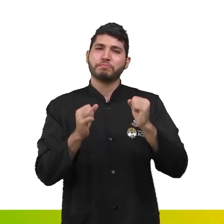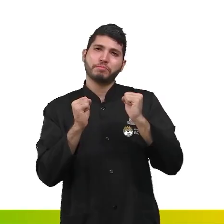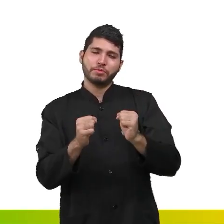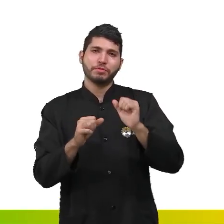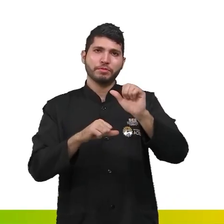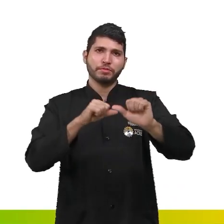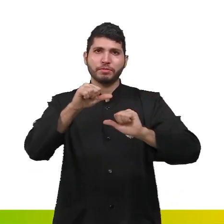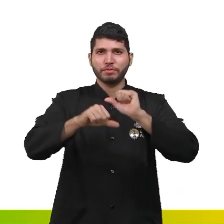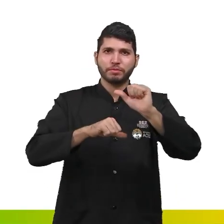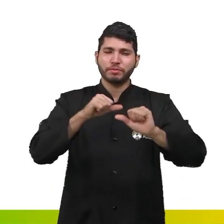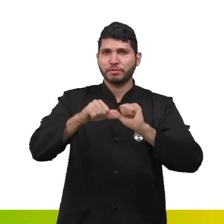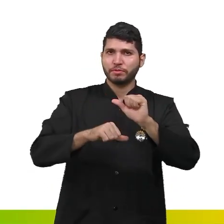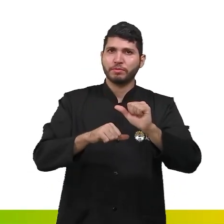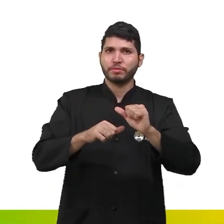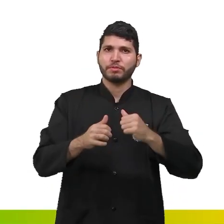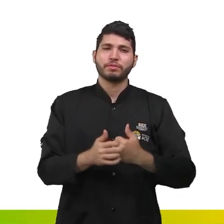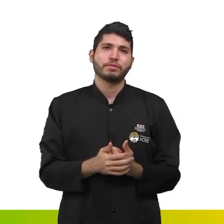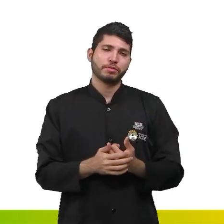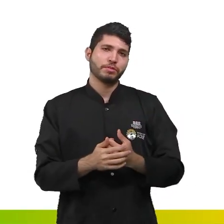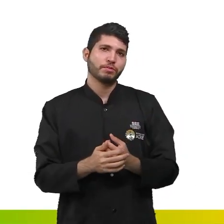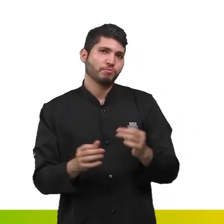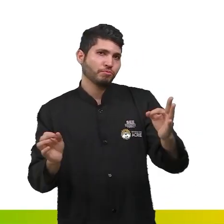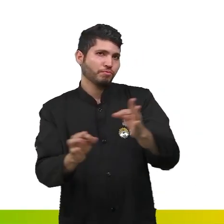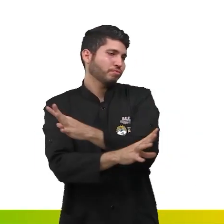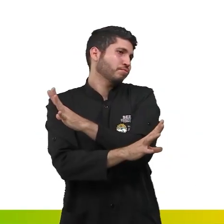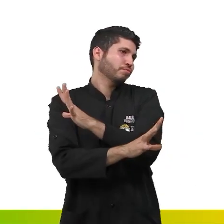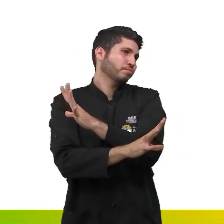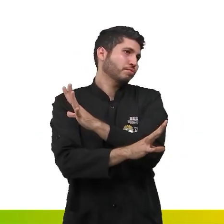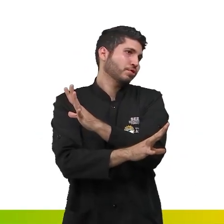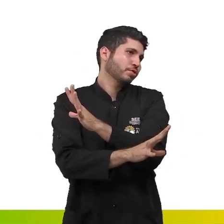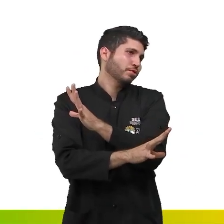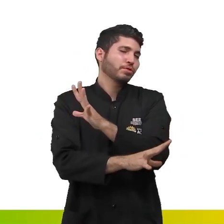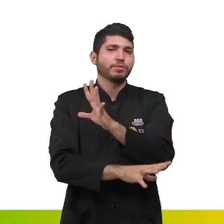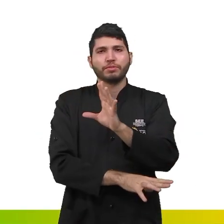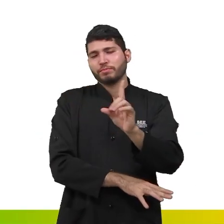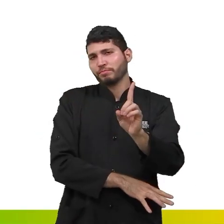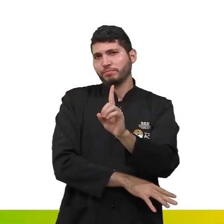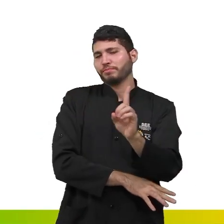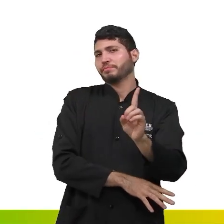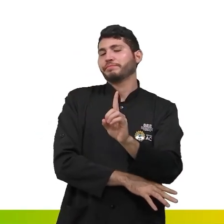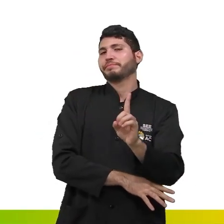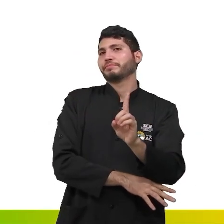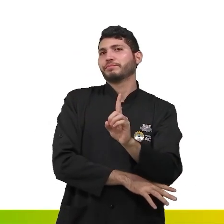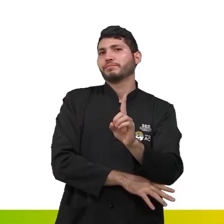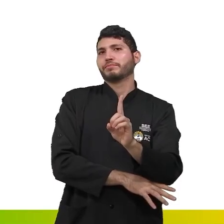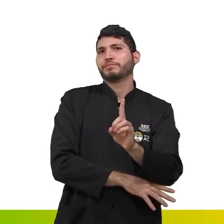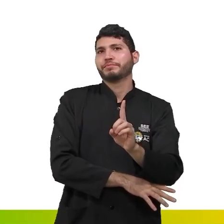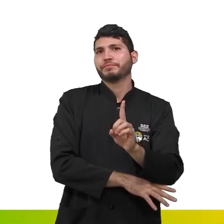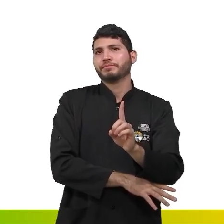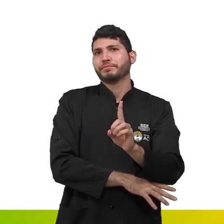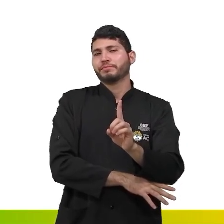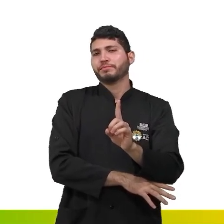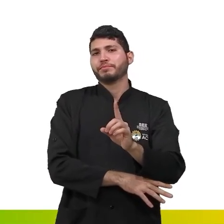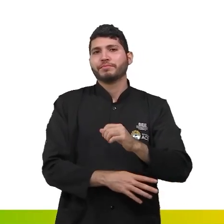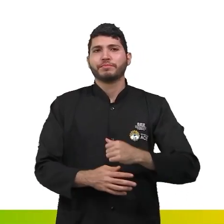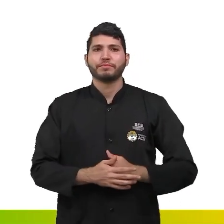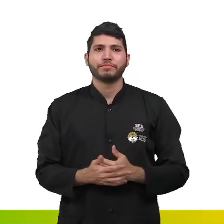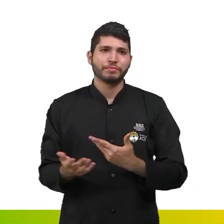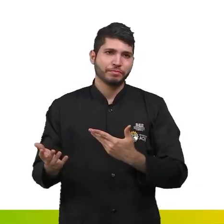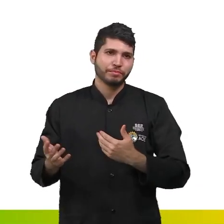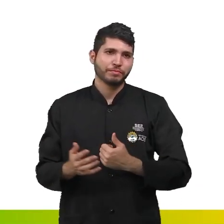diz que é imperfeita, que ela não está acabada. Tá bom? Aqui no verbo 2, que davam